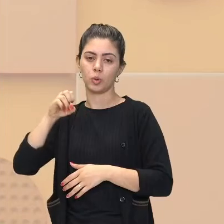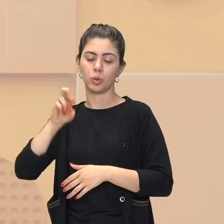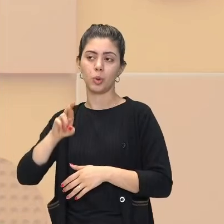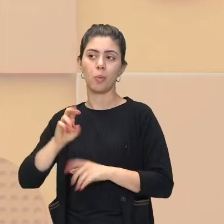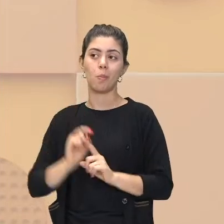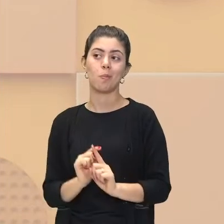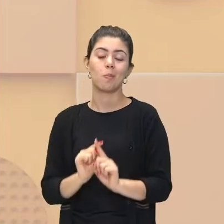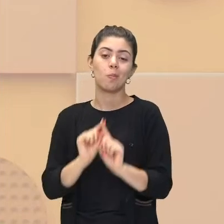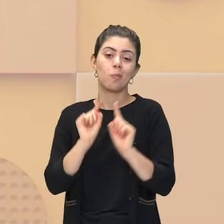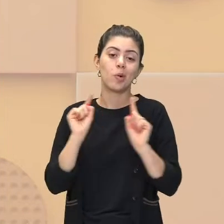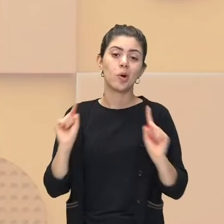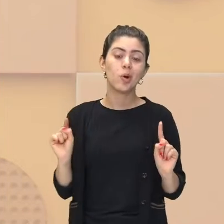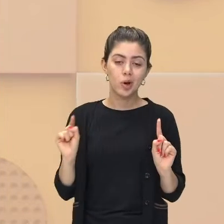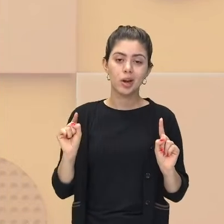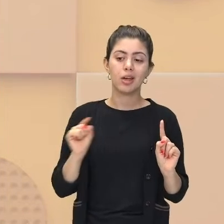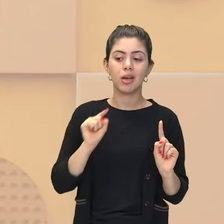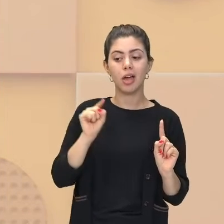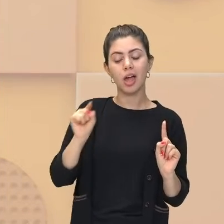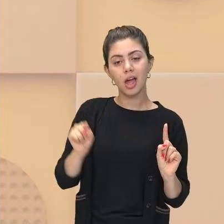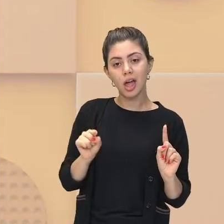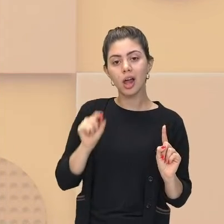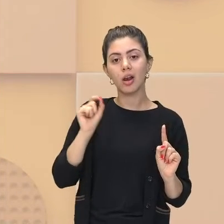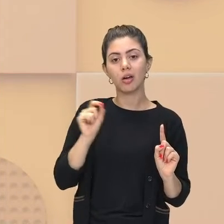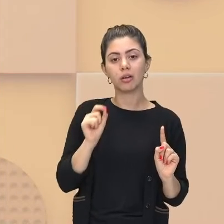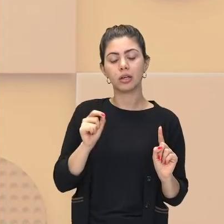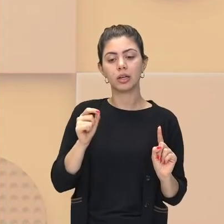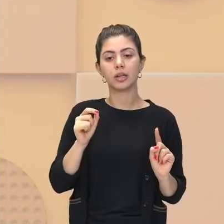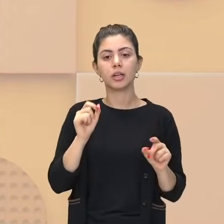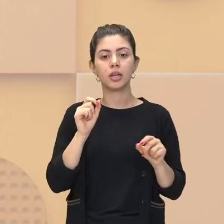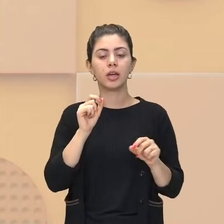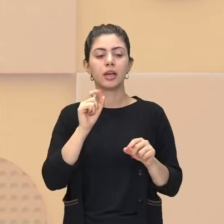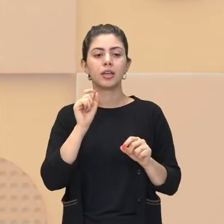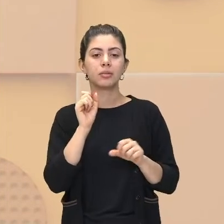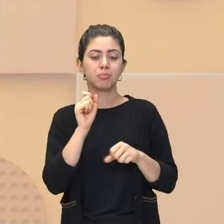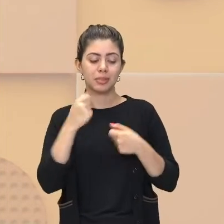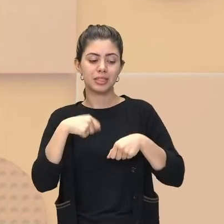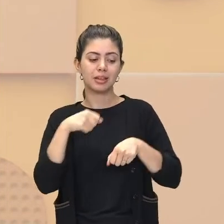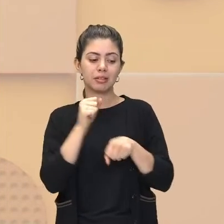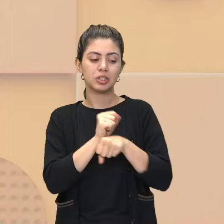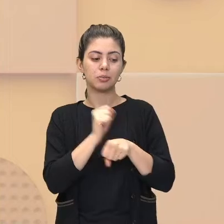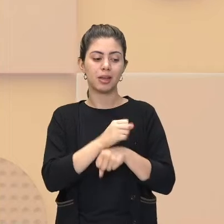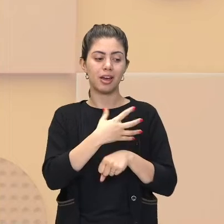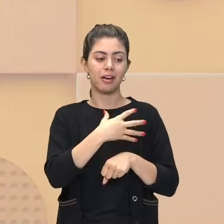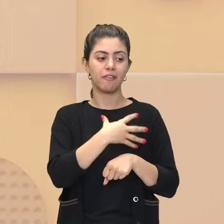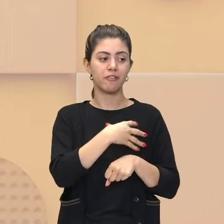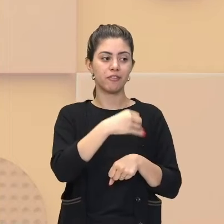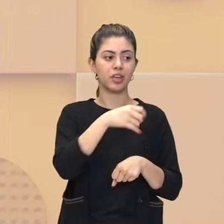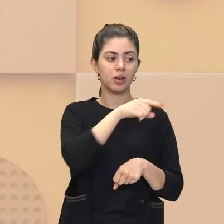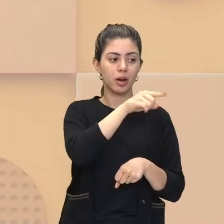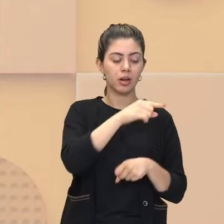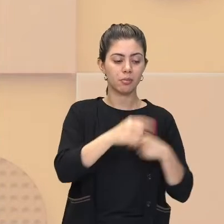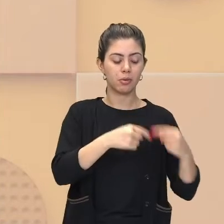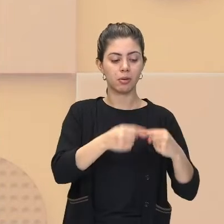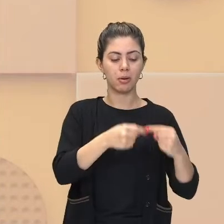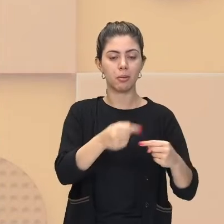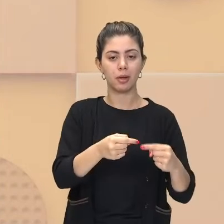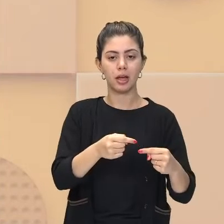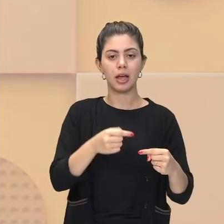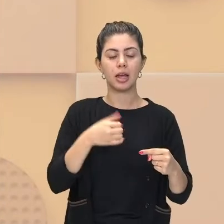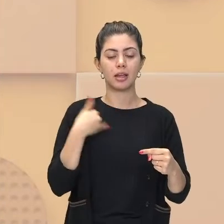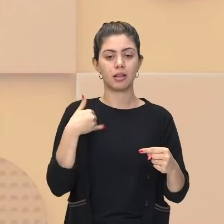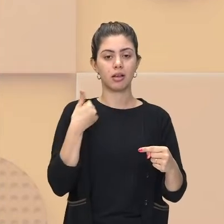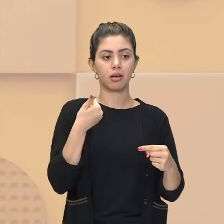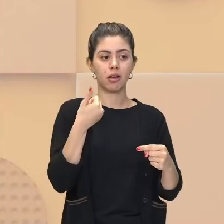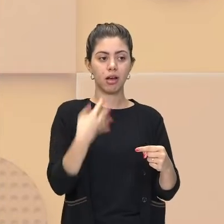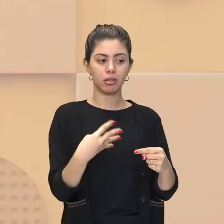Só que ela deveria esperar que que o filho de Dona Beatriz completasse a idade de 14